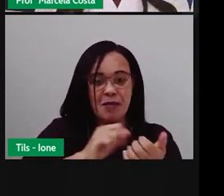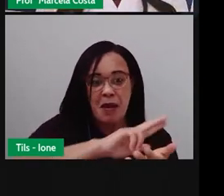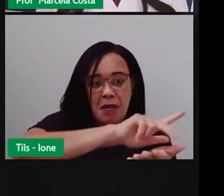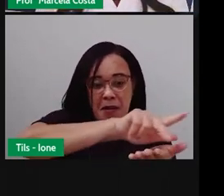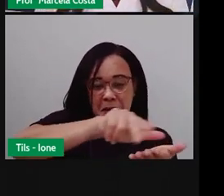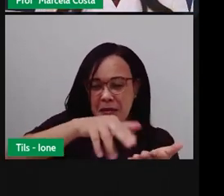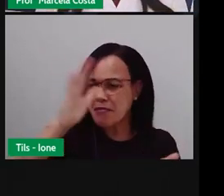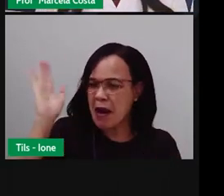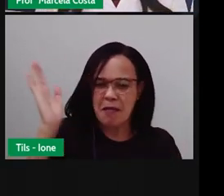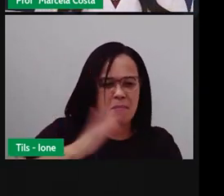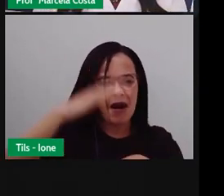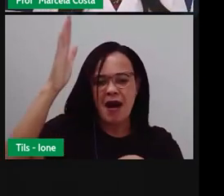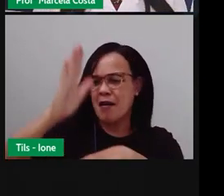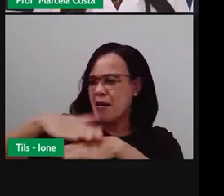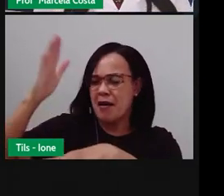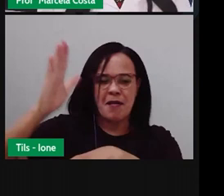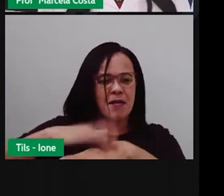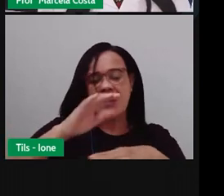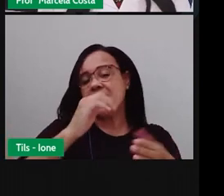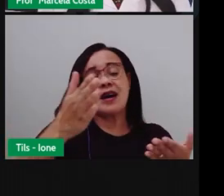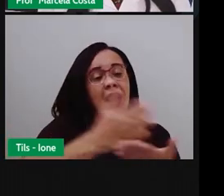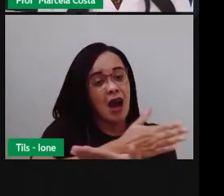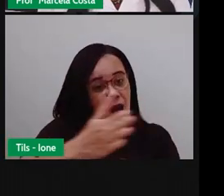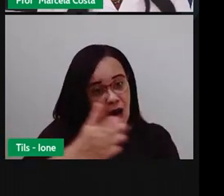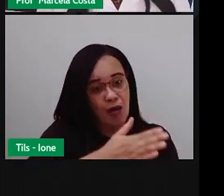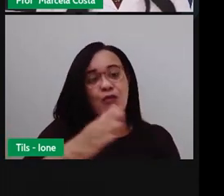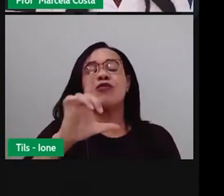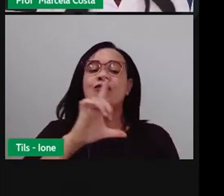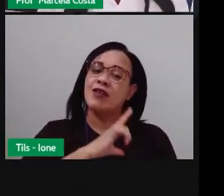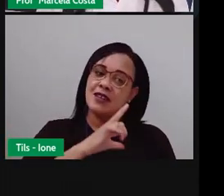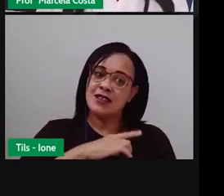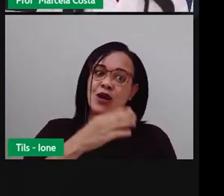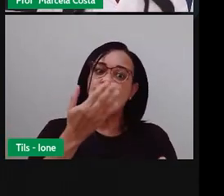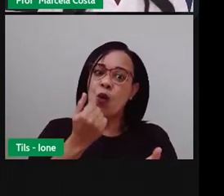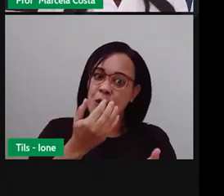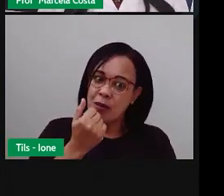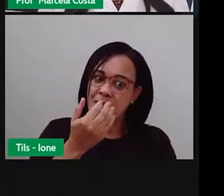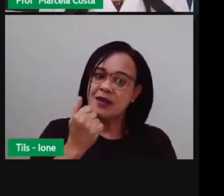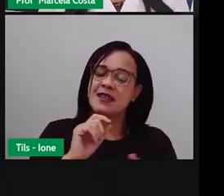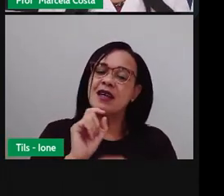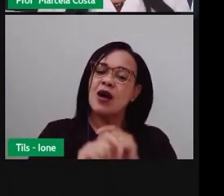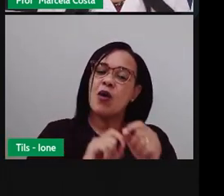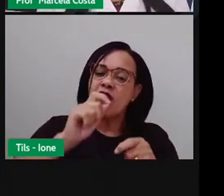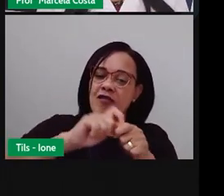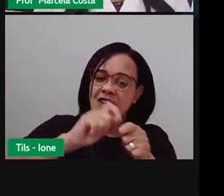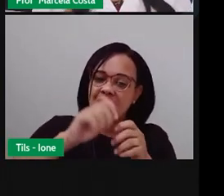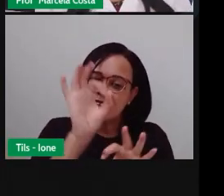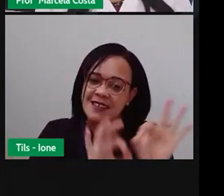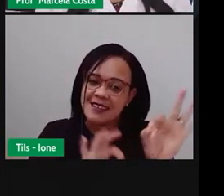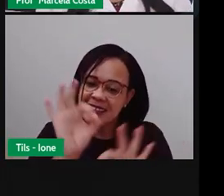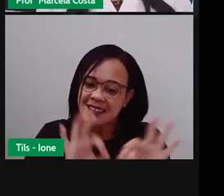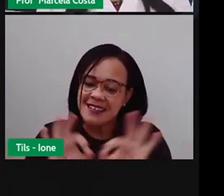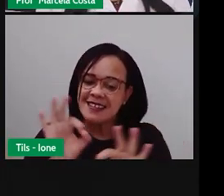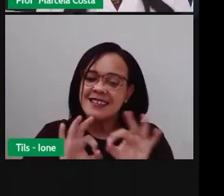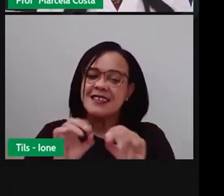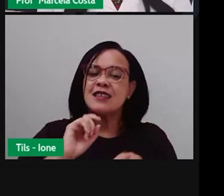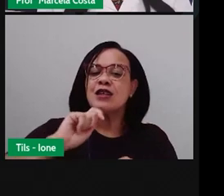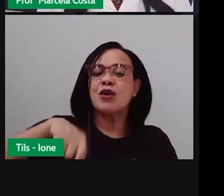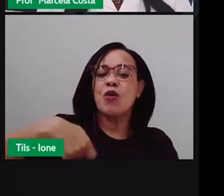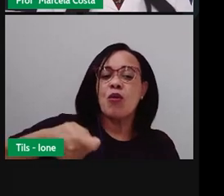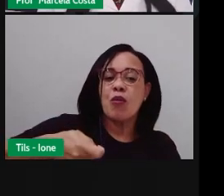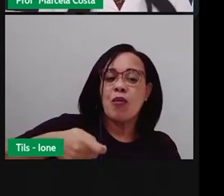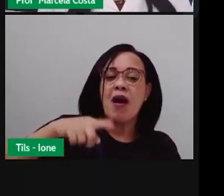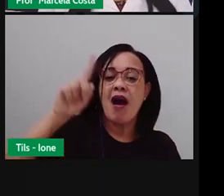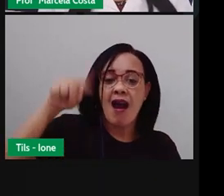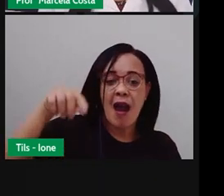diversa. E tem algumas comidas que são feitas de milho, que é